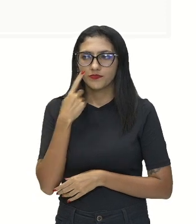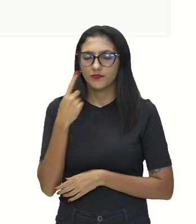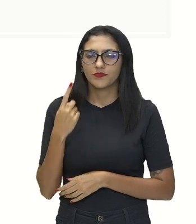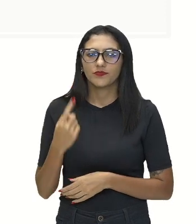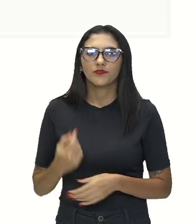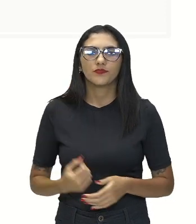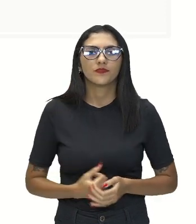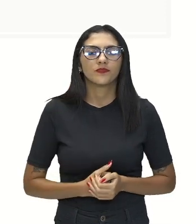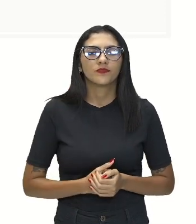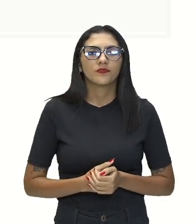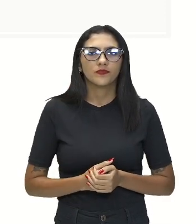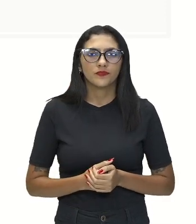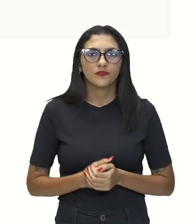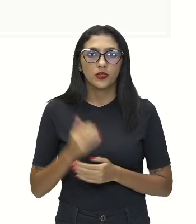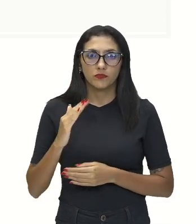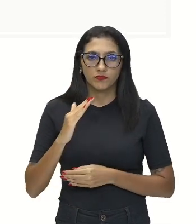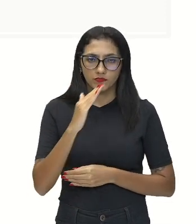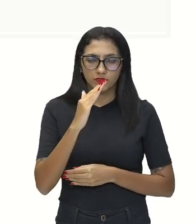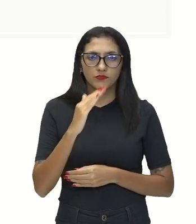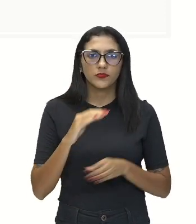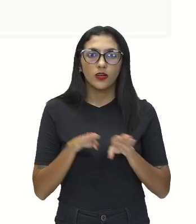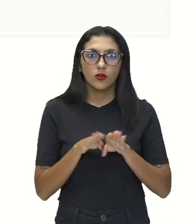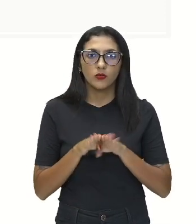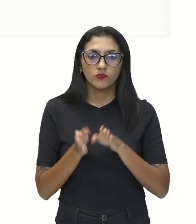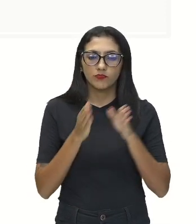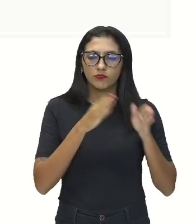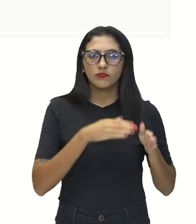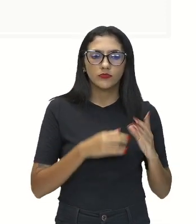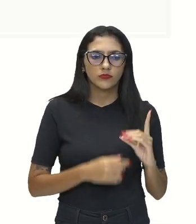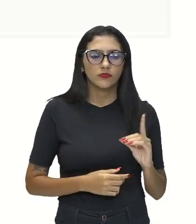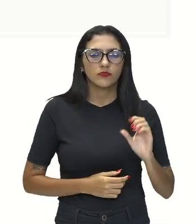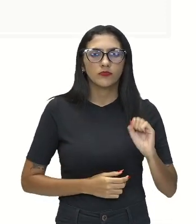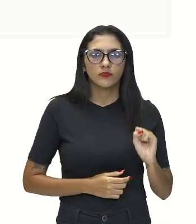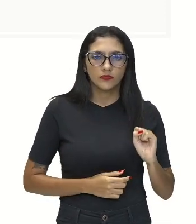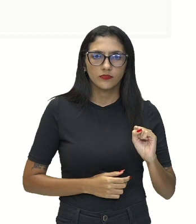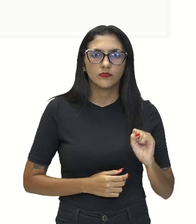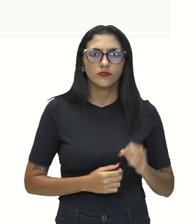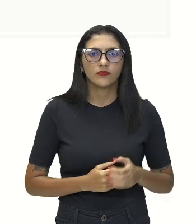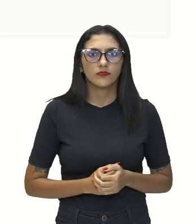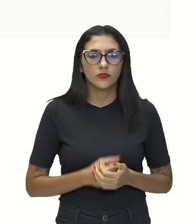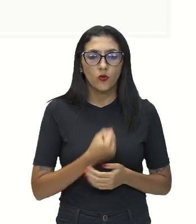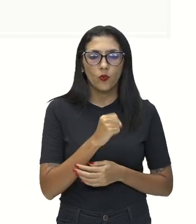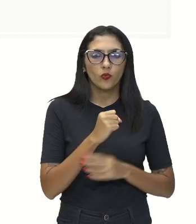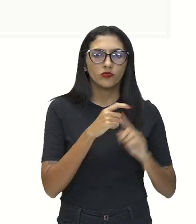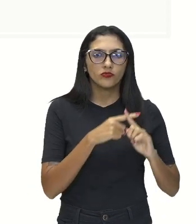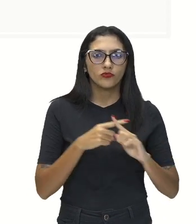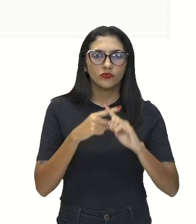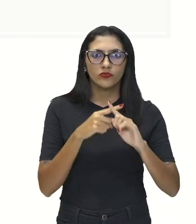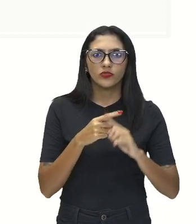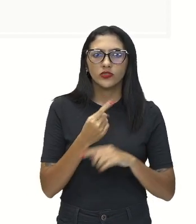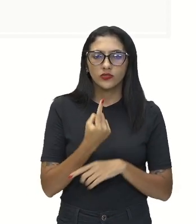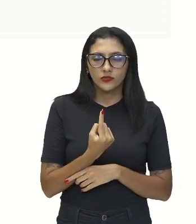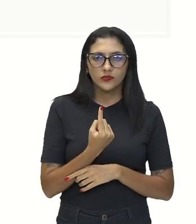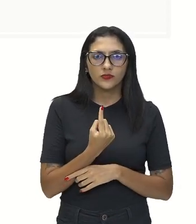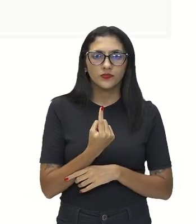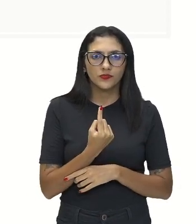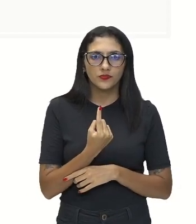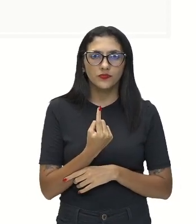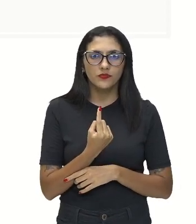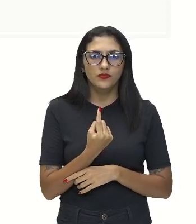encontrar o valor do determinante de B. Também, mesma ideia.